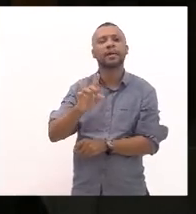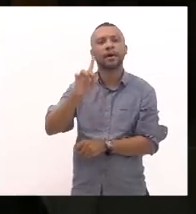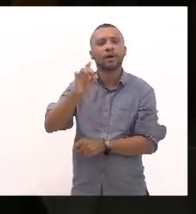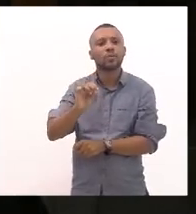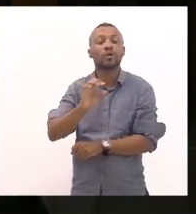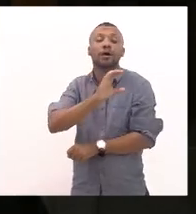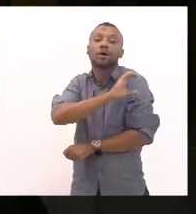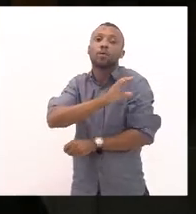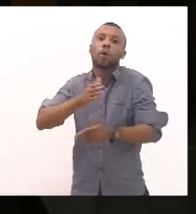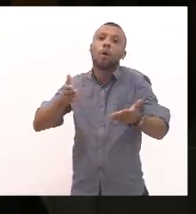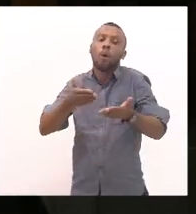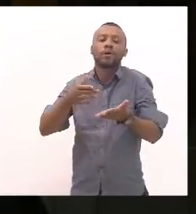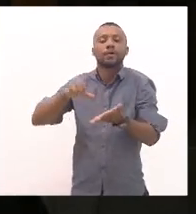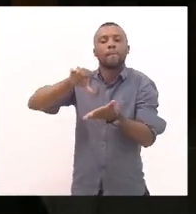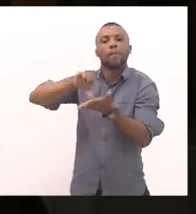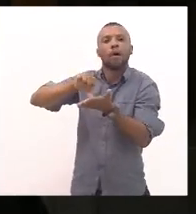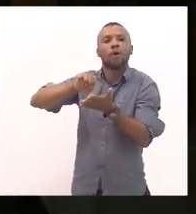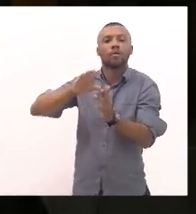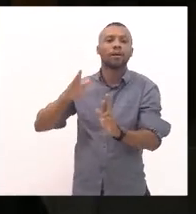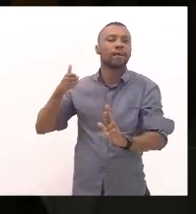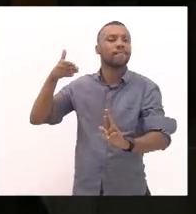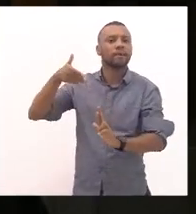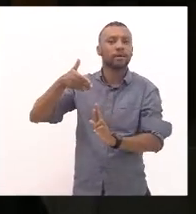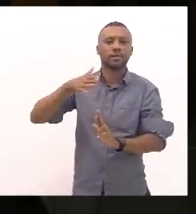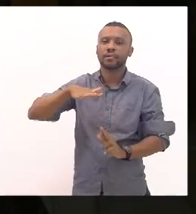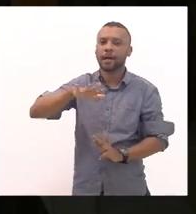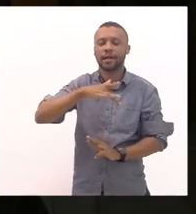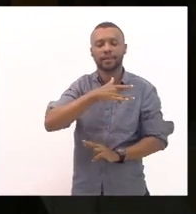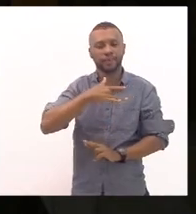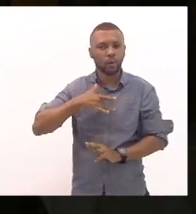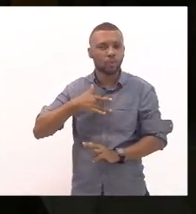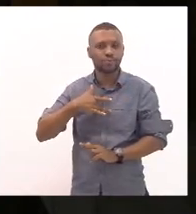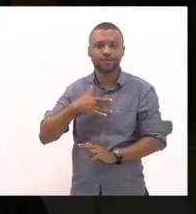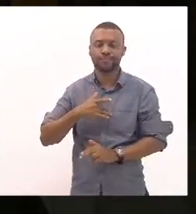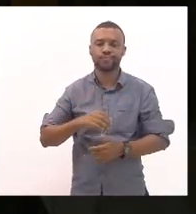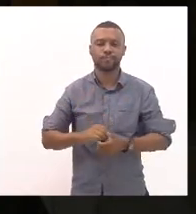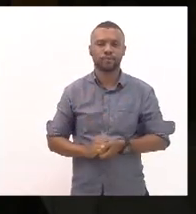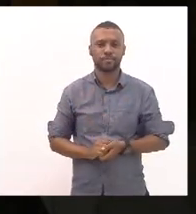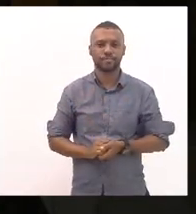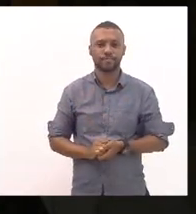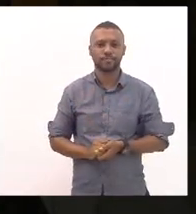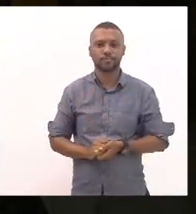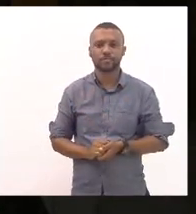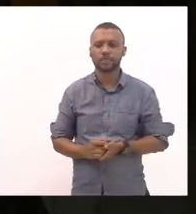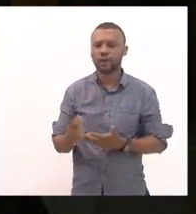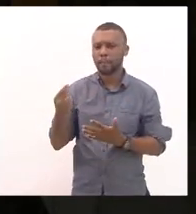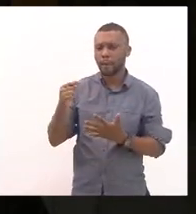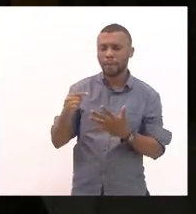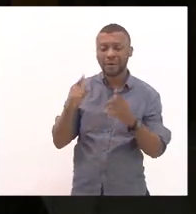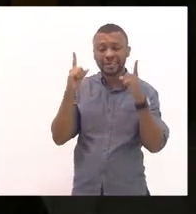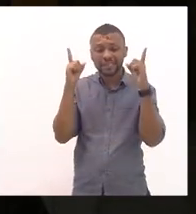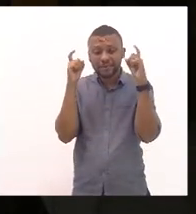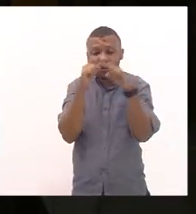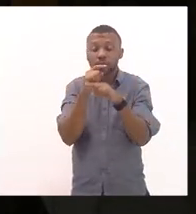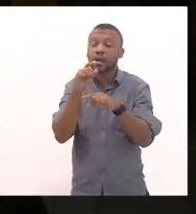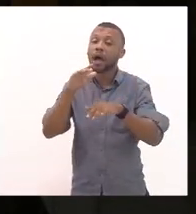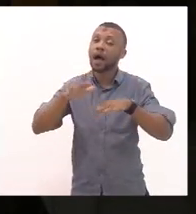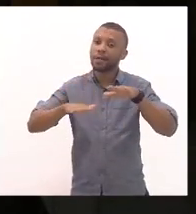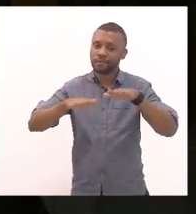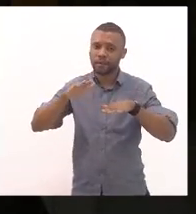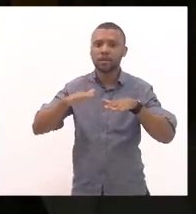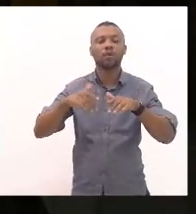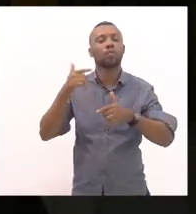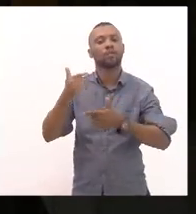em Campos hoje é polo é referência na Saúde da Região tudo isso dificulta muita das vezes